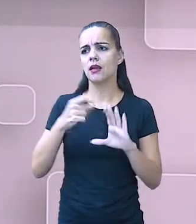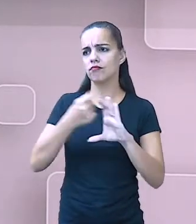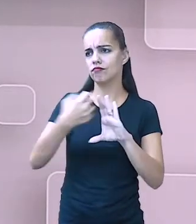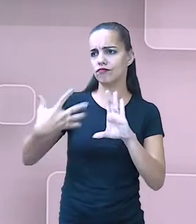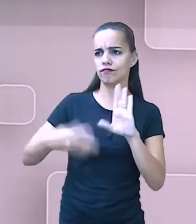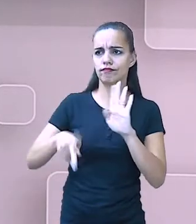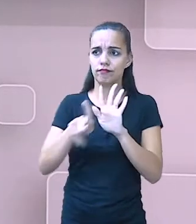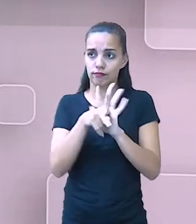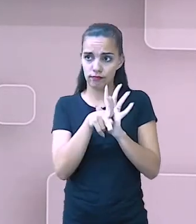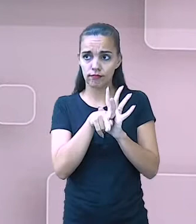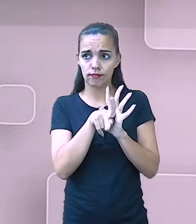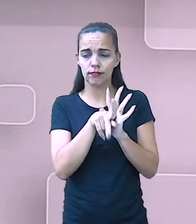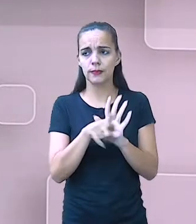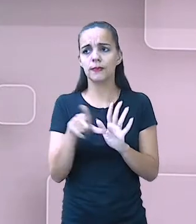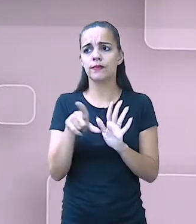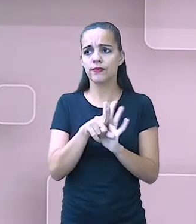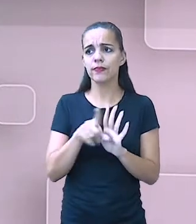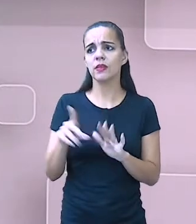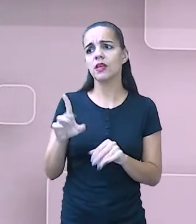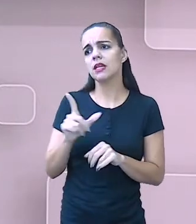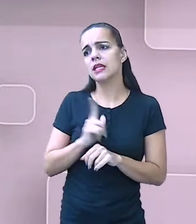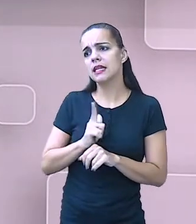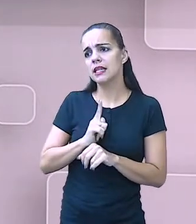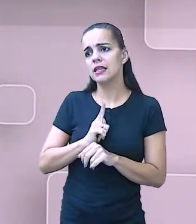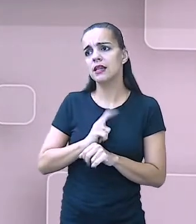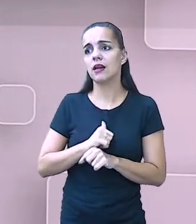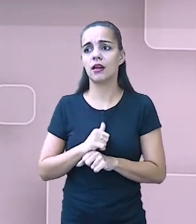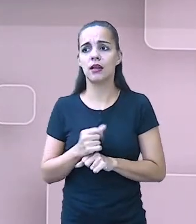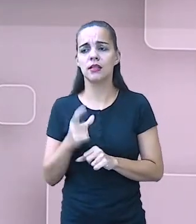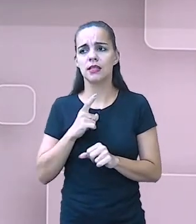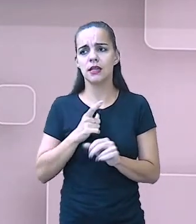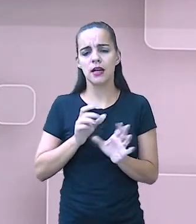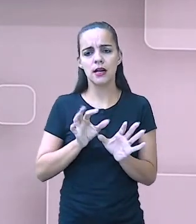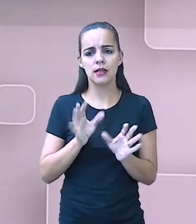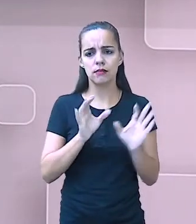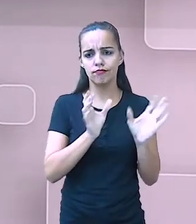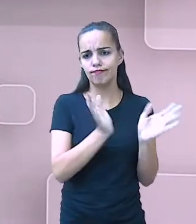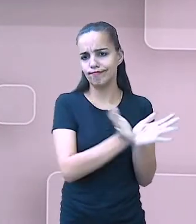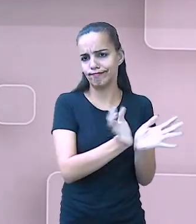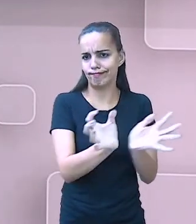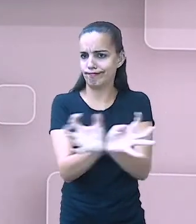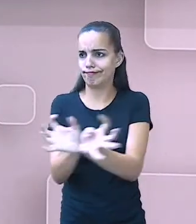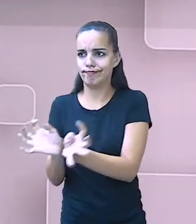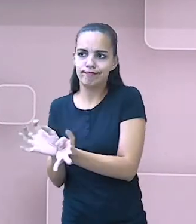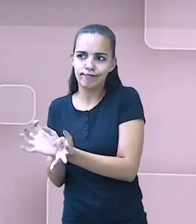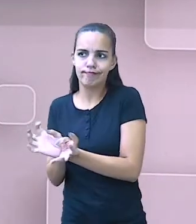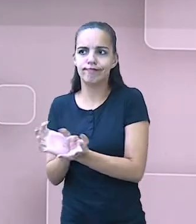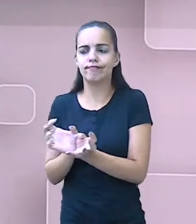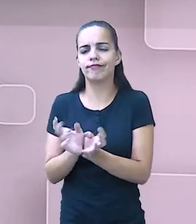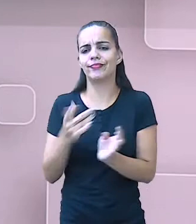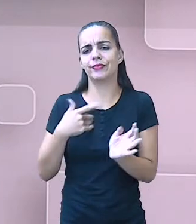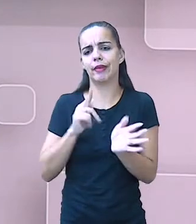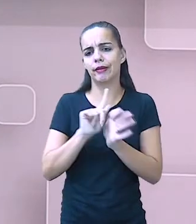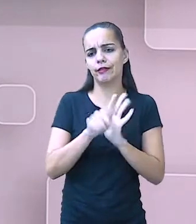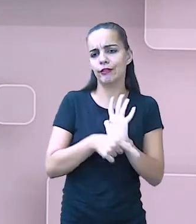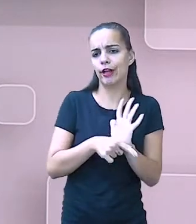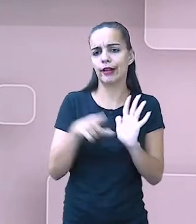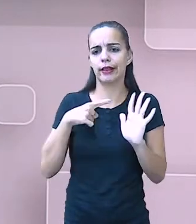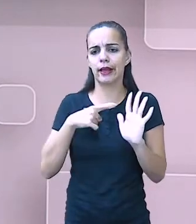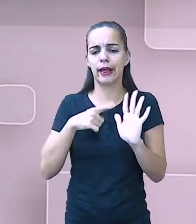eles são classificados assim, separados, né? Porque cada um tem a sua característica própria.